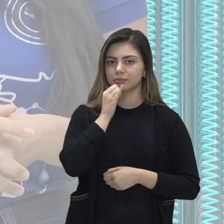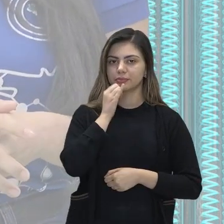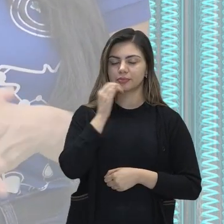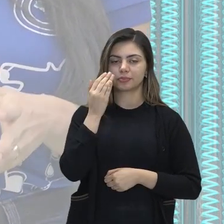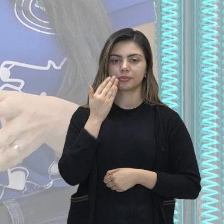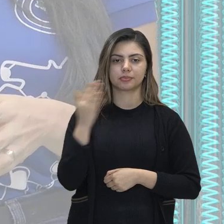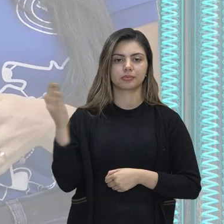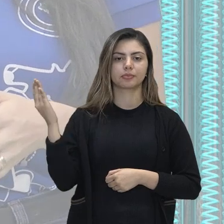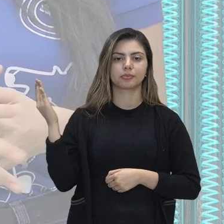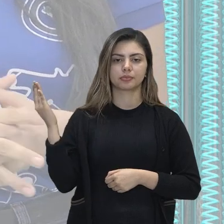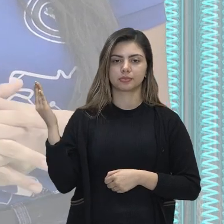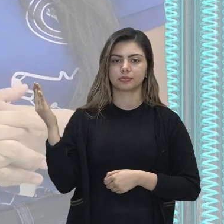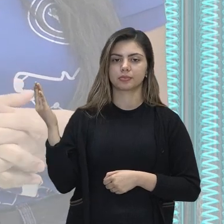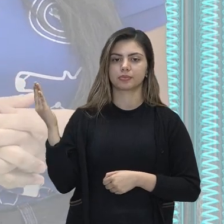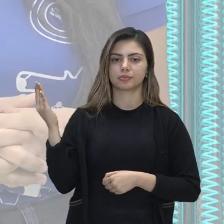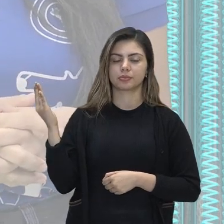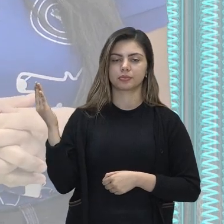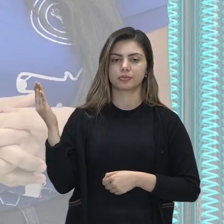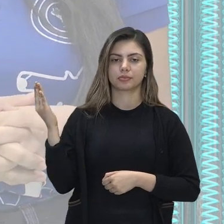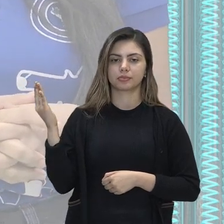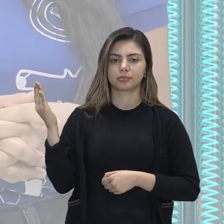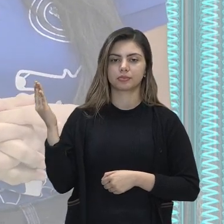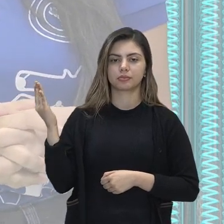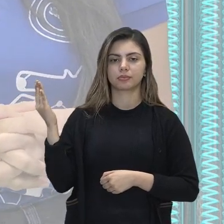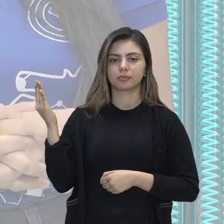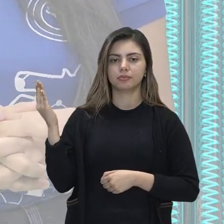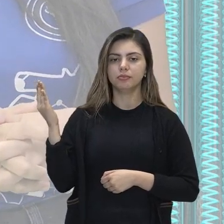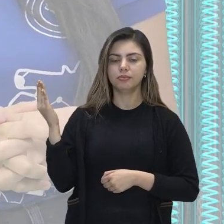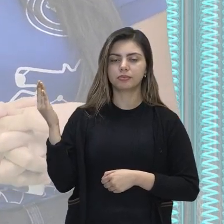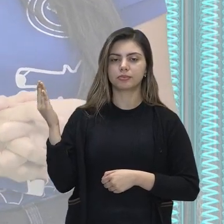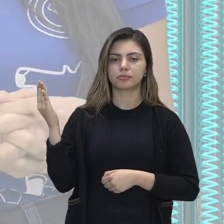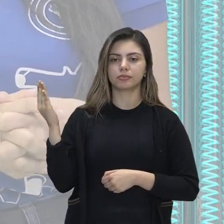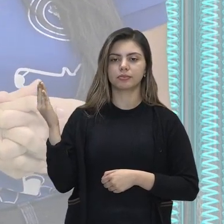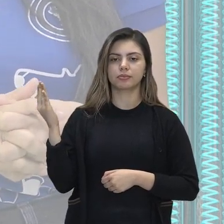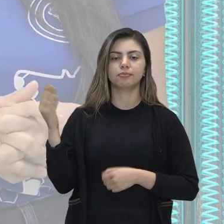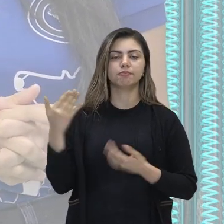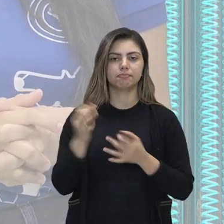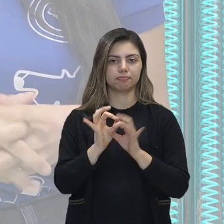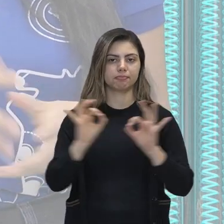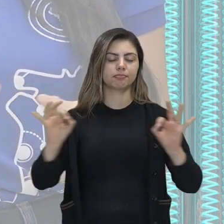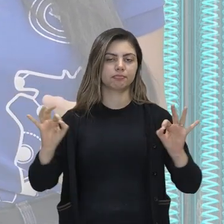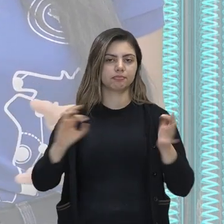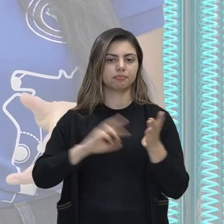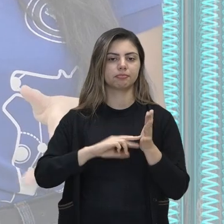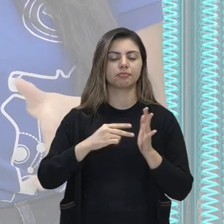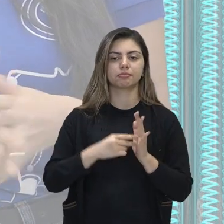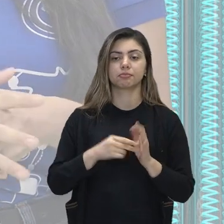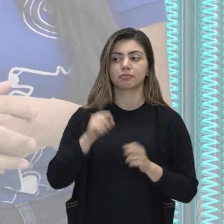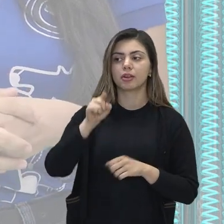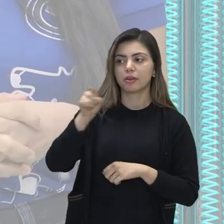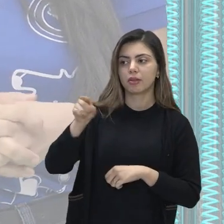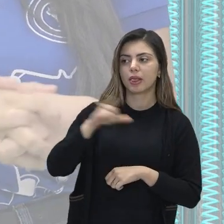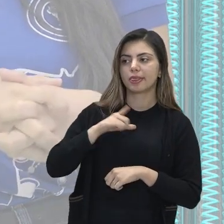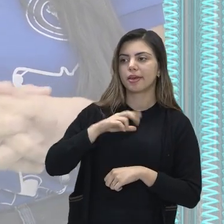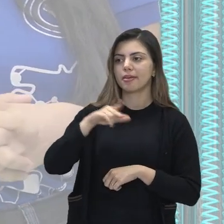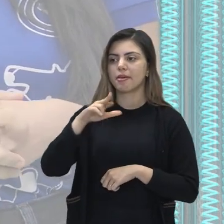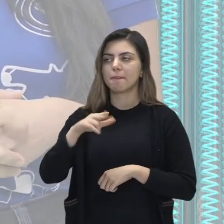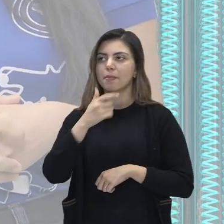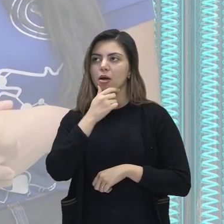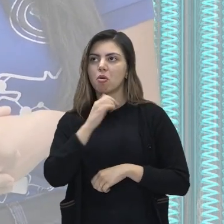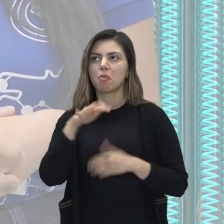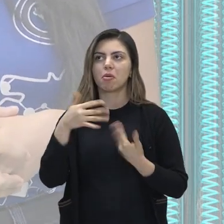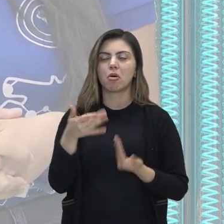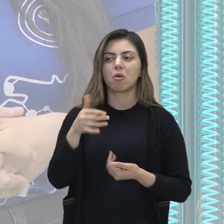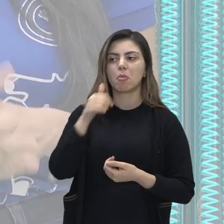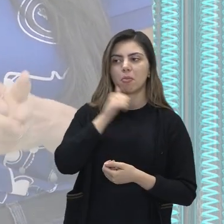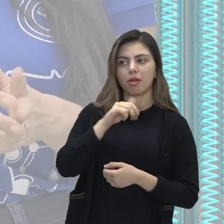lá. Do you have any brothers or sisters? Você tem algum irmão ou